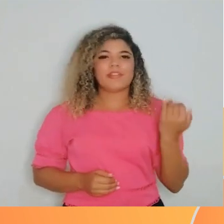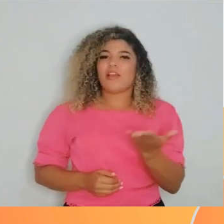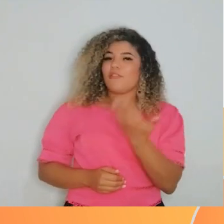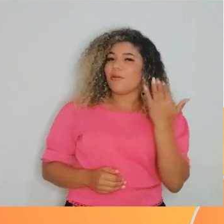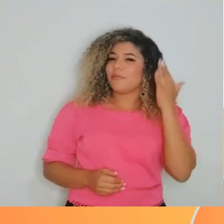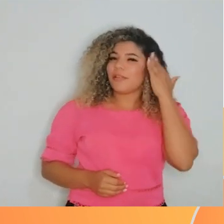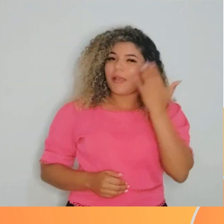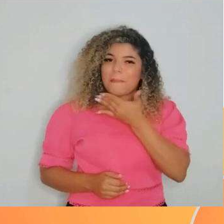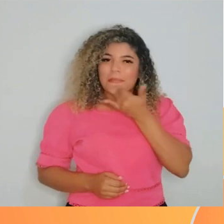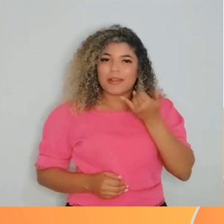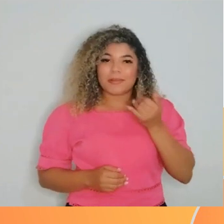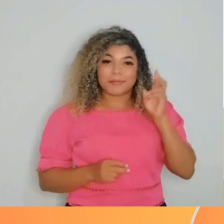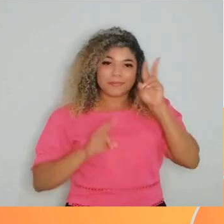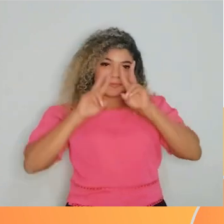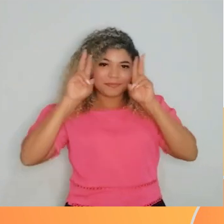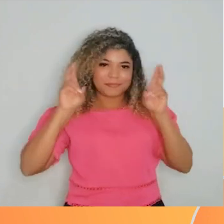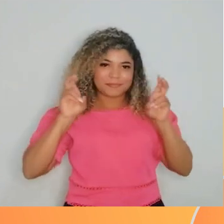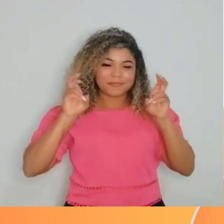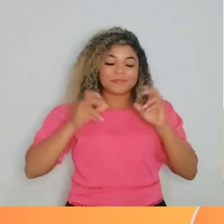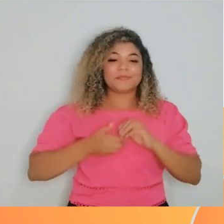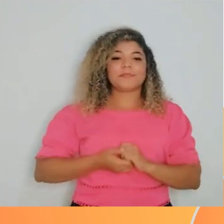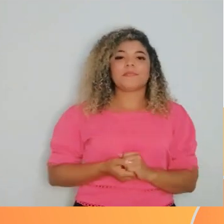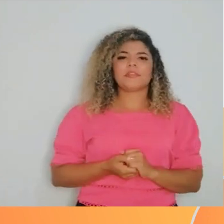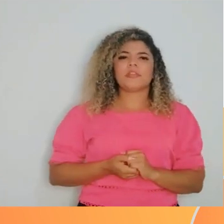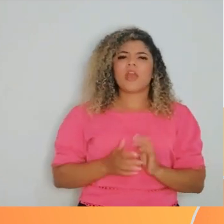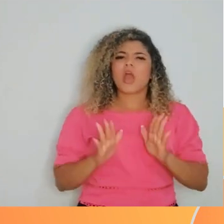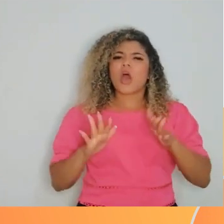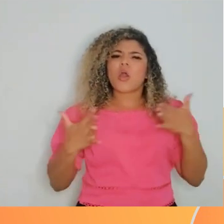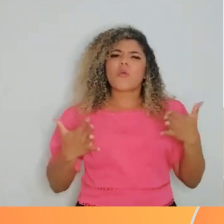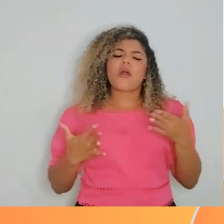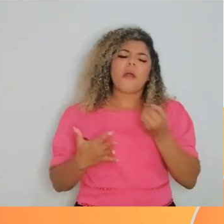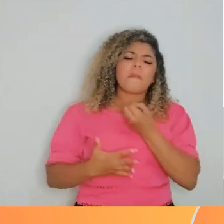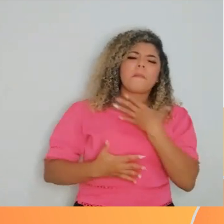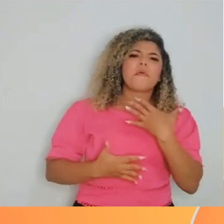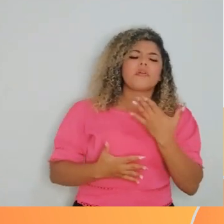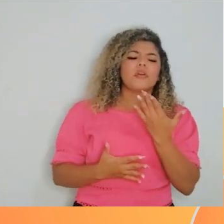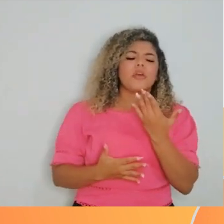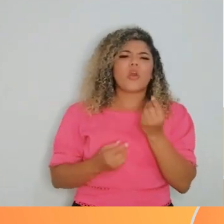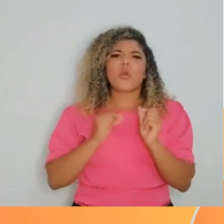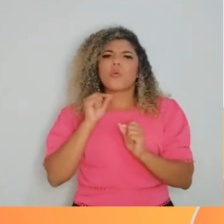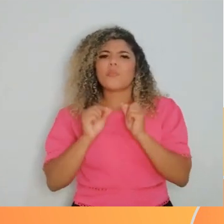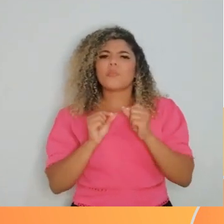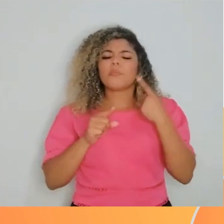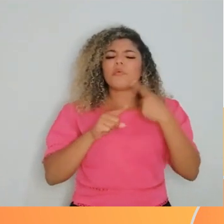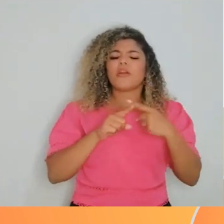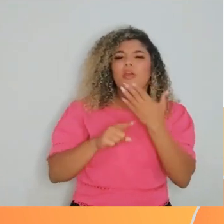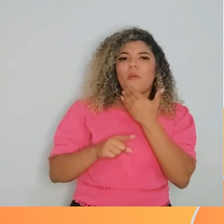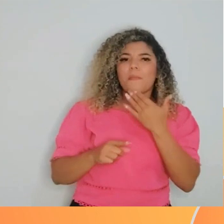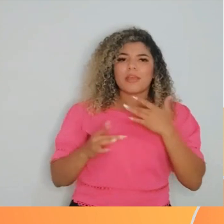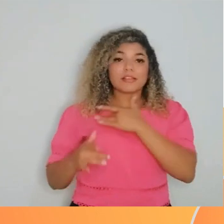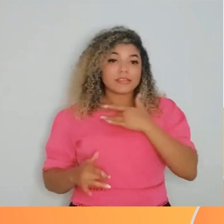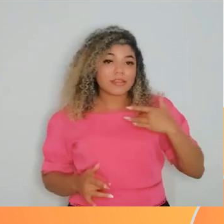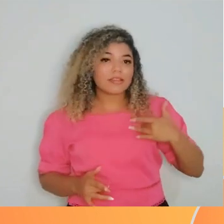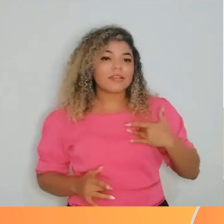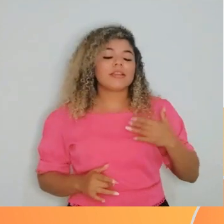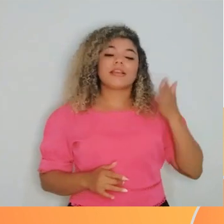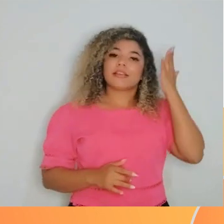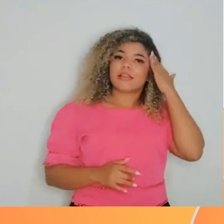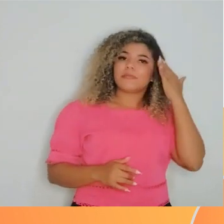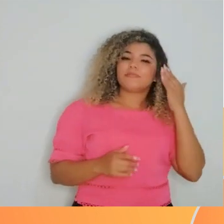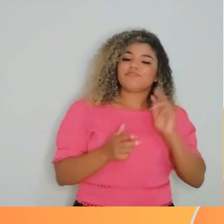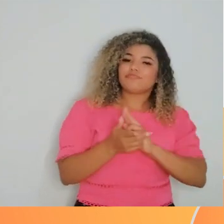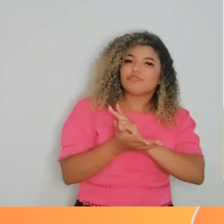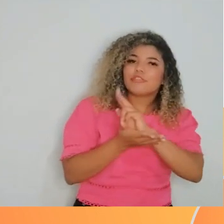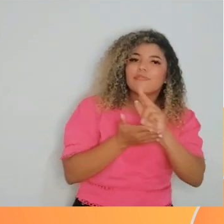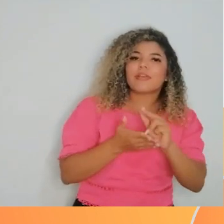Vamos entender melhor esse tema? Quais são os benefícios de uma alimentação saudável? Nós sabemos que precisamos ingerir